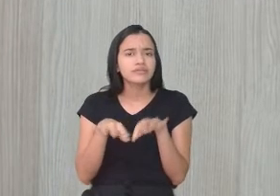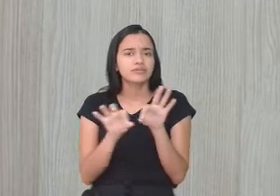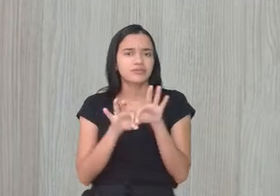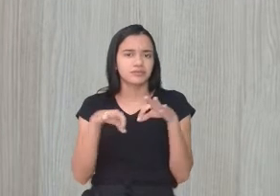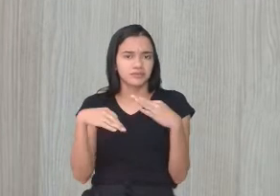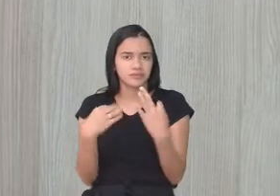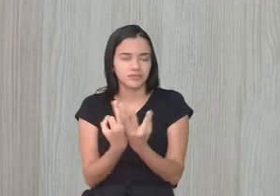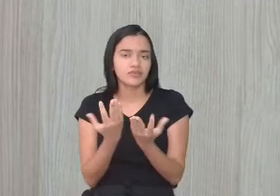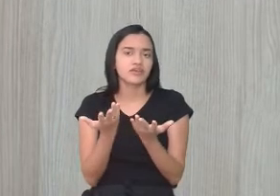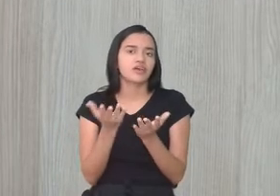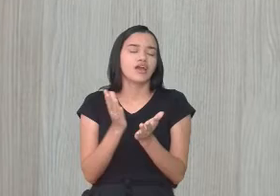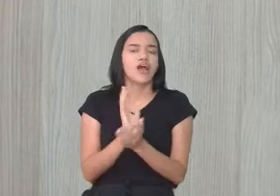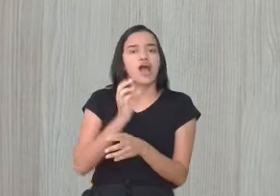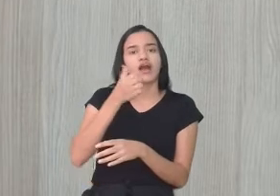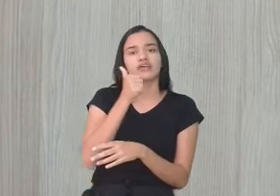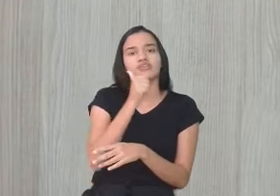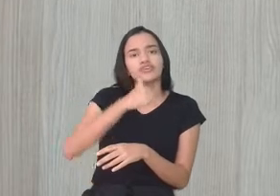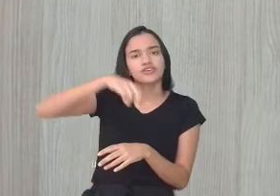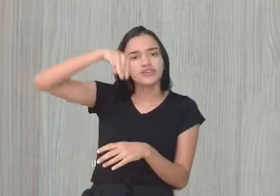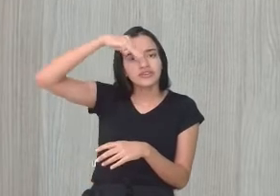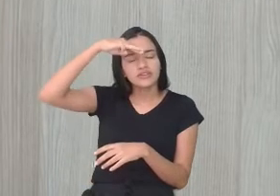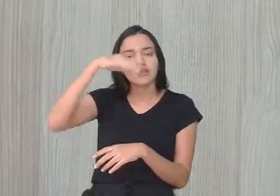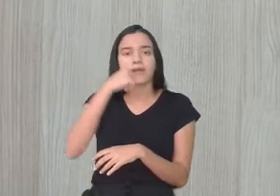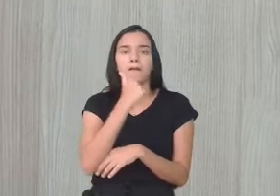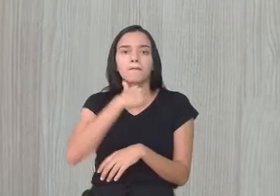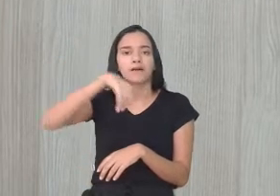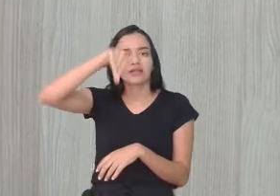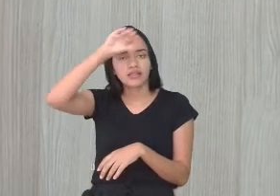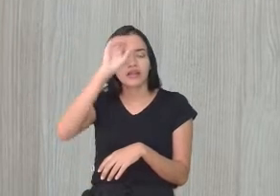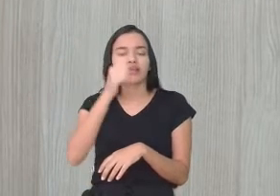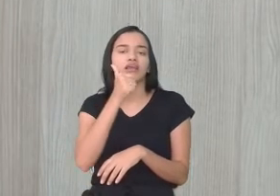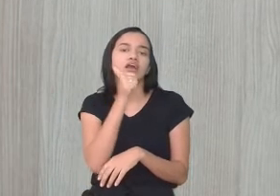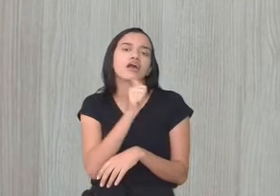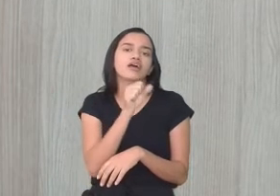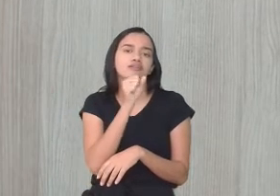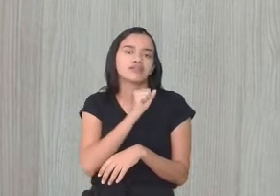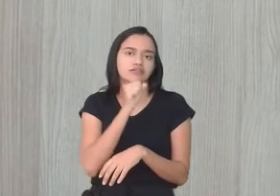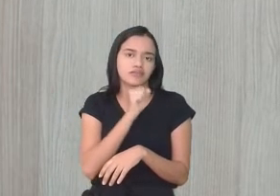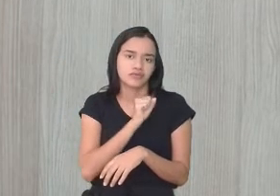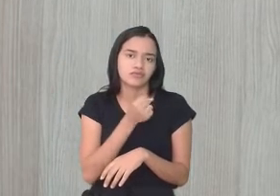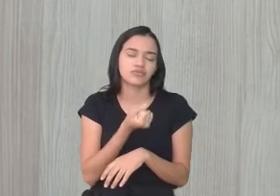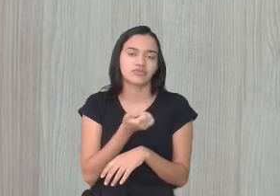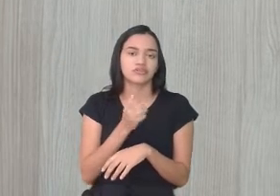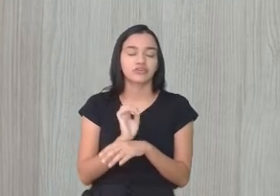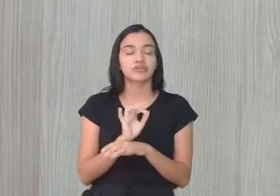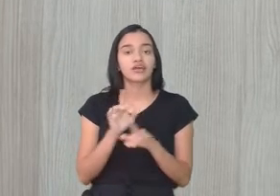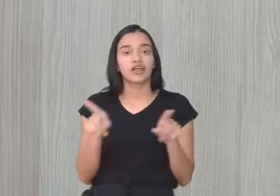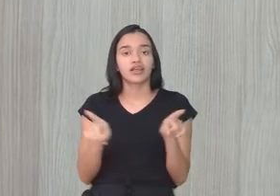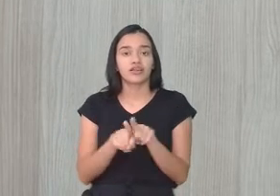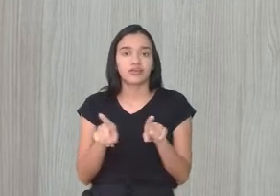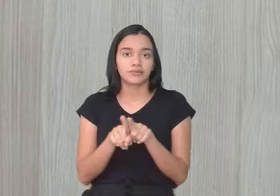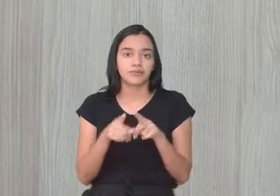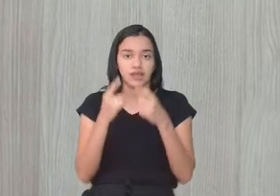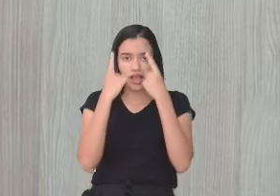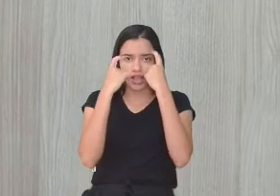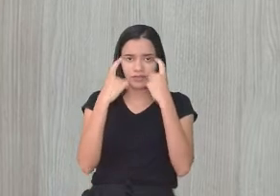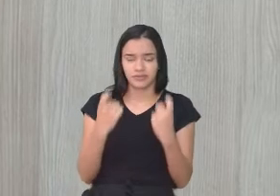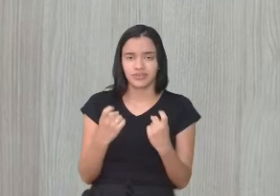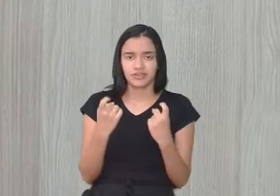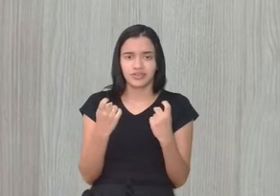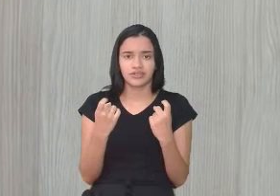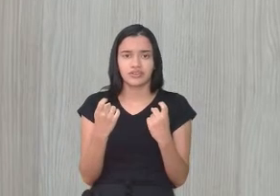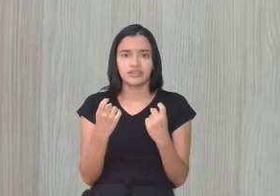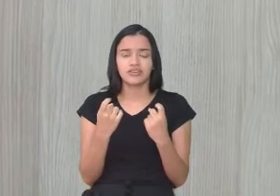família, converse com as madrinhas, as tias, as avós, que é a primeira ação, né? Essa questão aí da violência, muitas vezes,